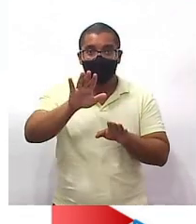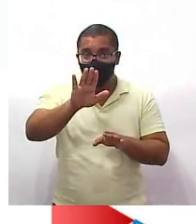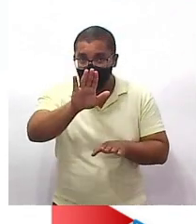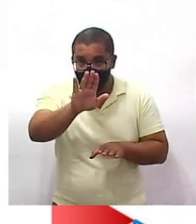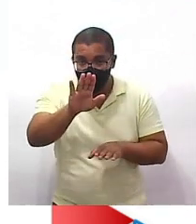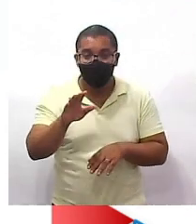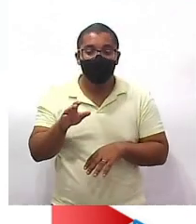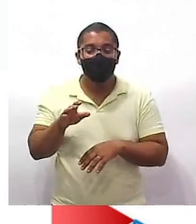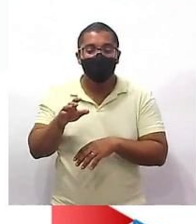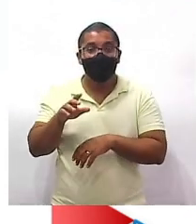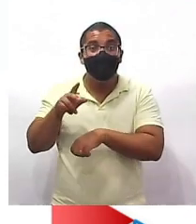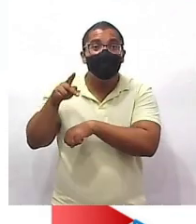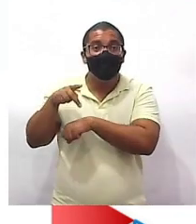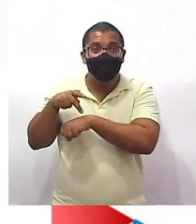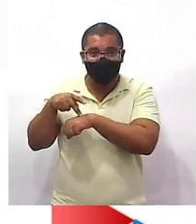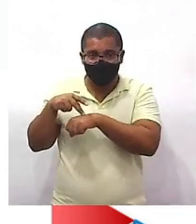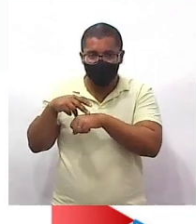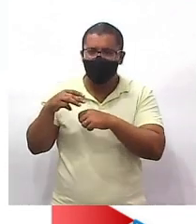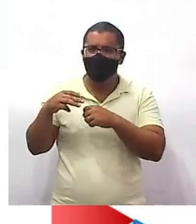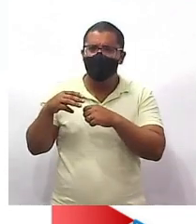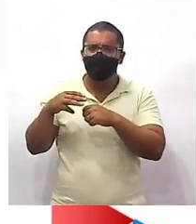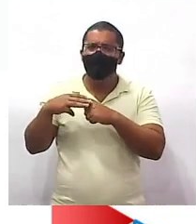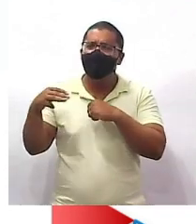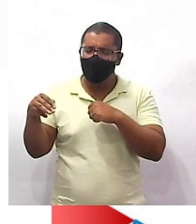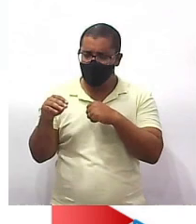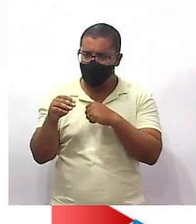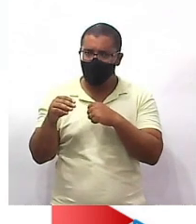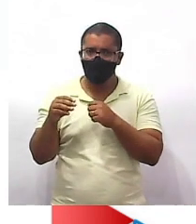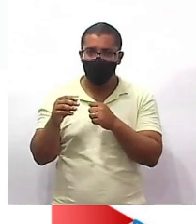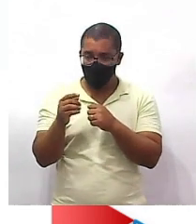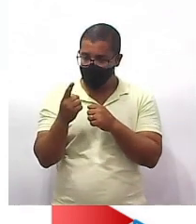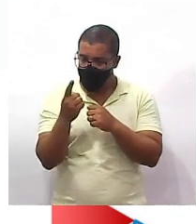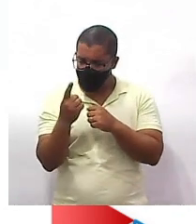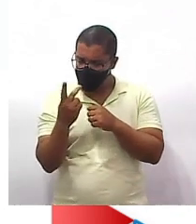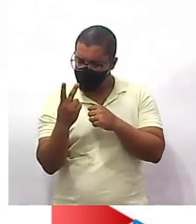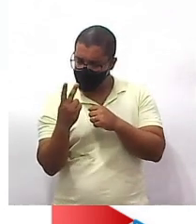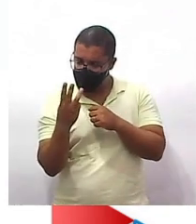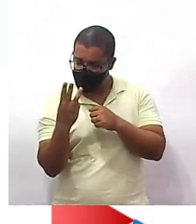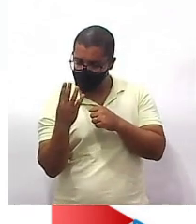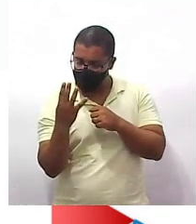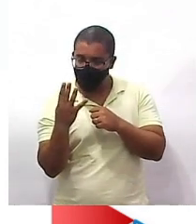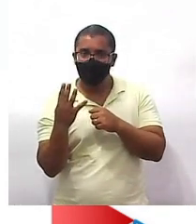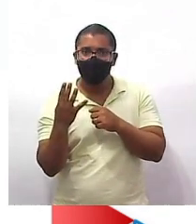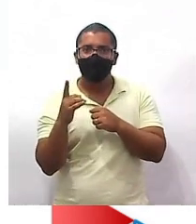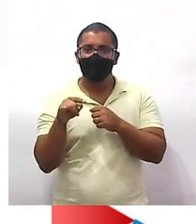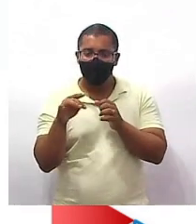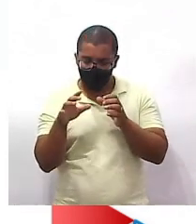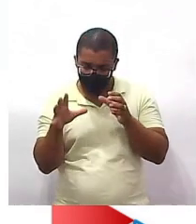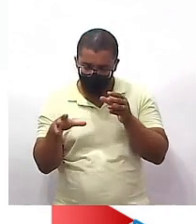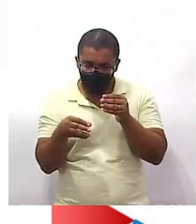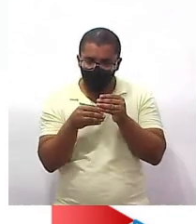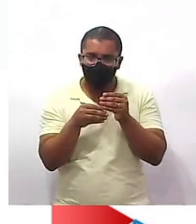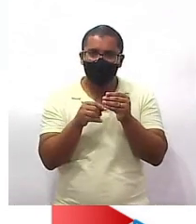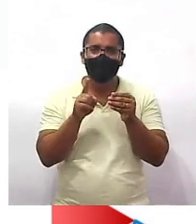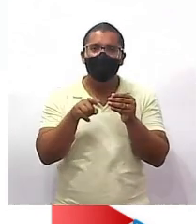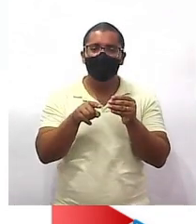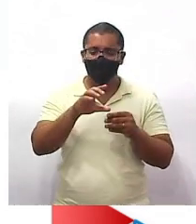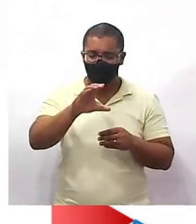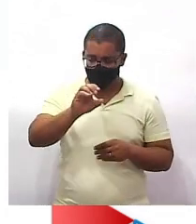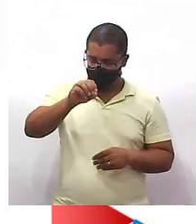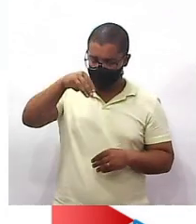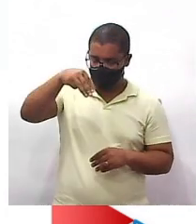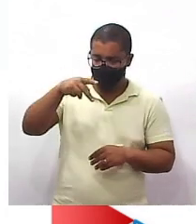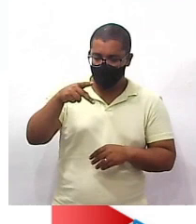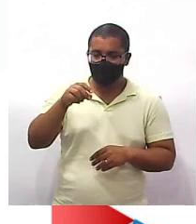possuem mais de um mineral em sua formação são as rochas compostas, como